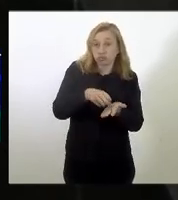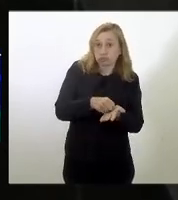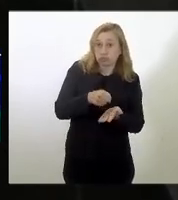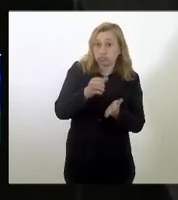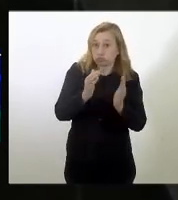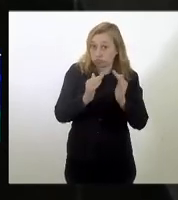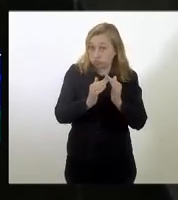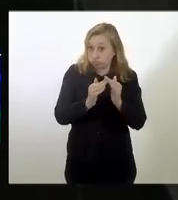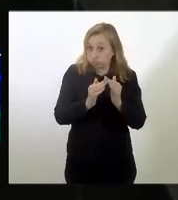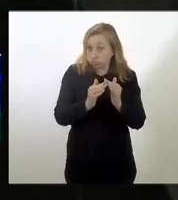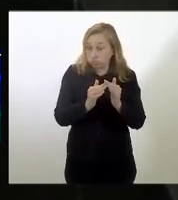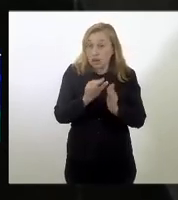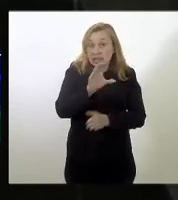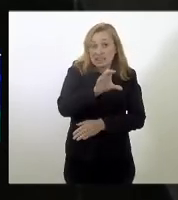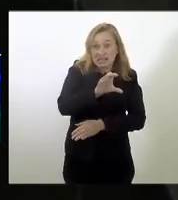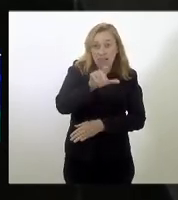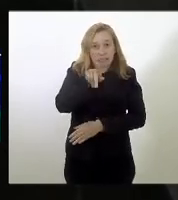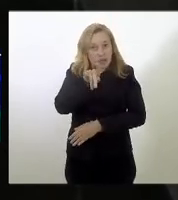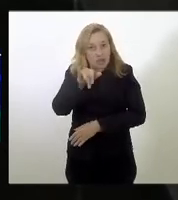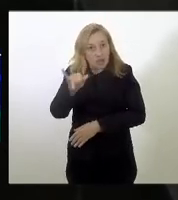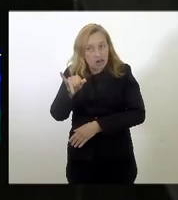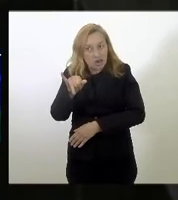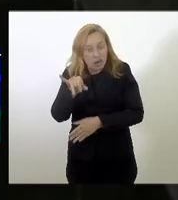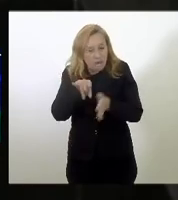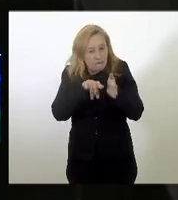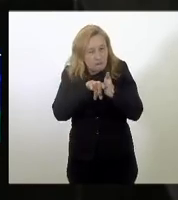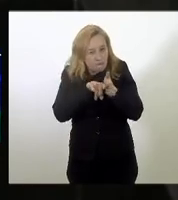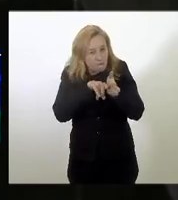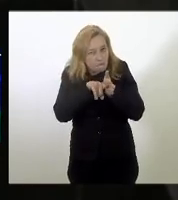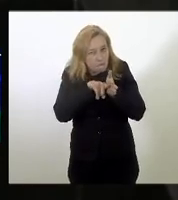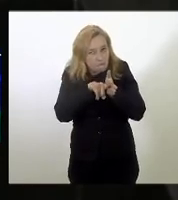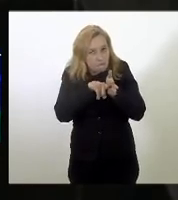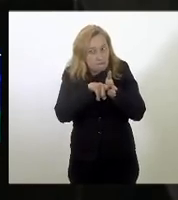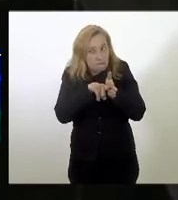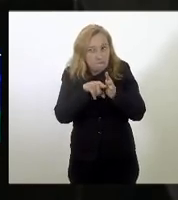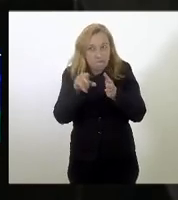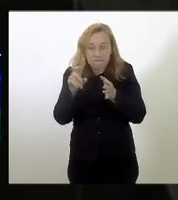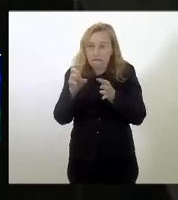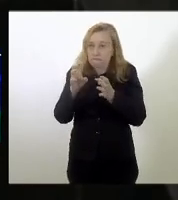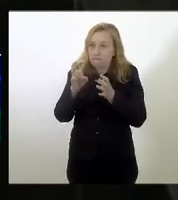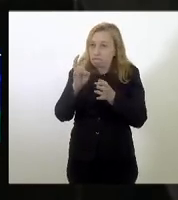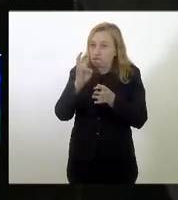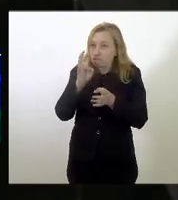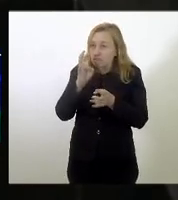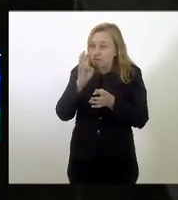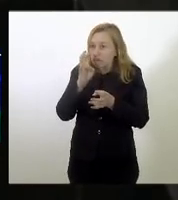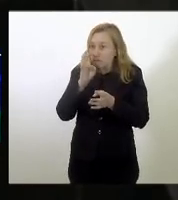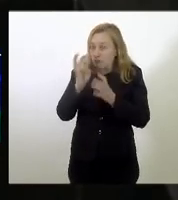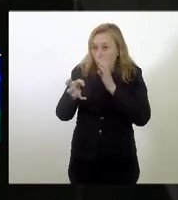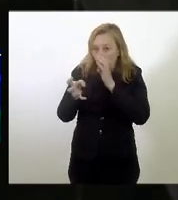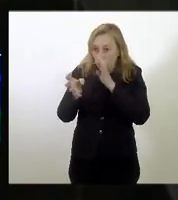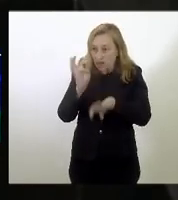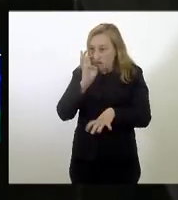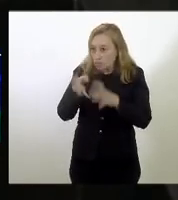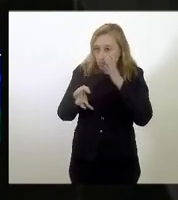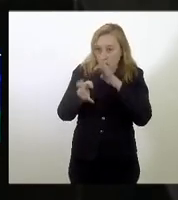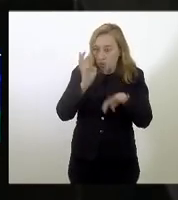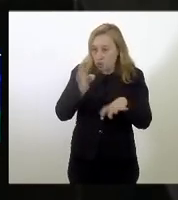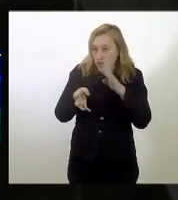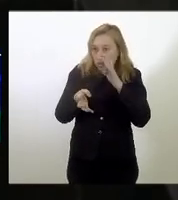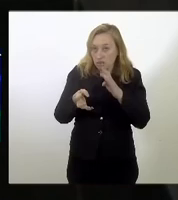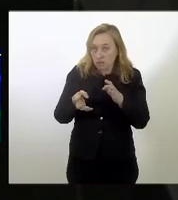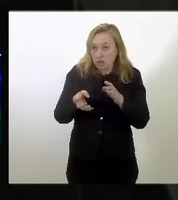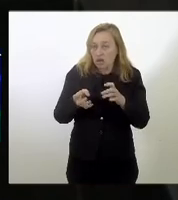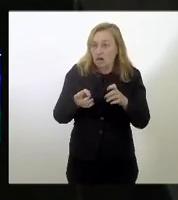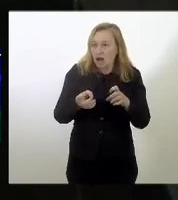casa, uma CPI para investigar as denúncias de abuso sexual dentro do DEGASE.